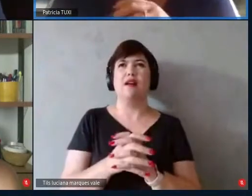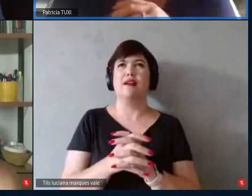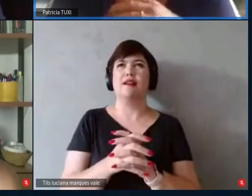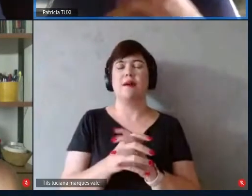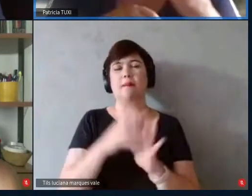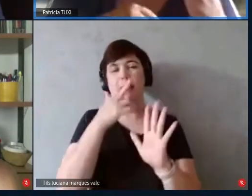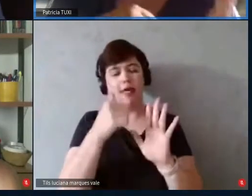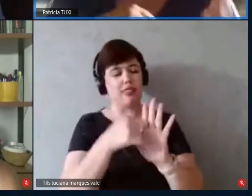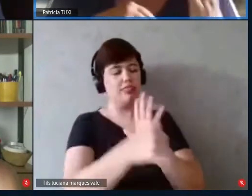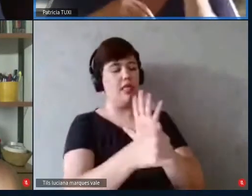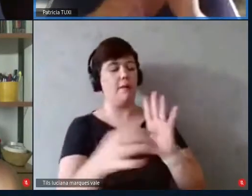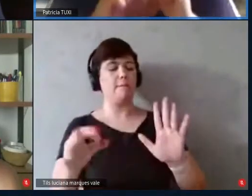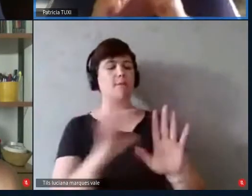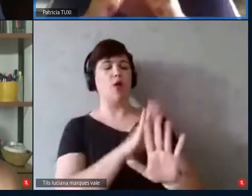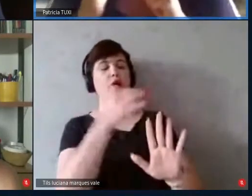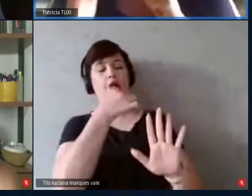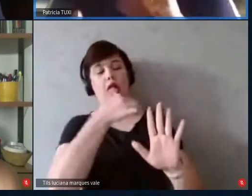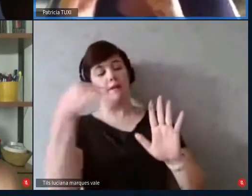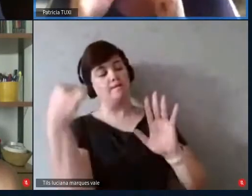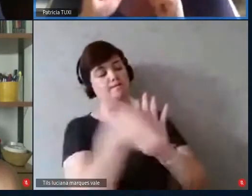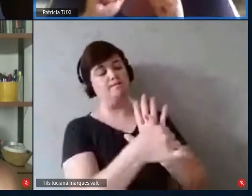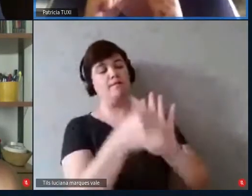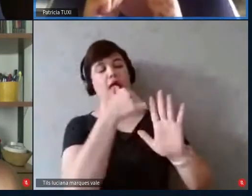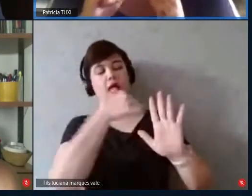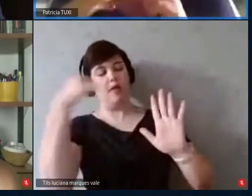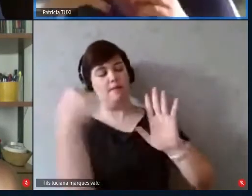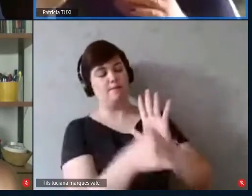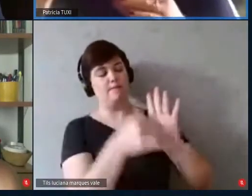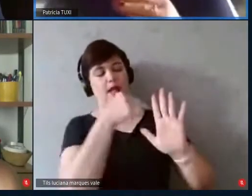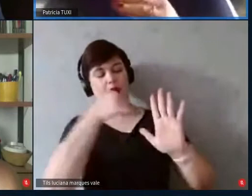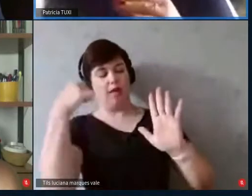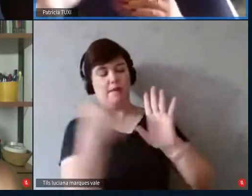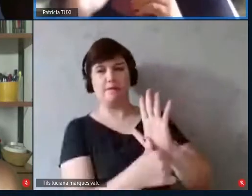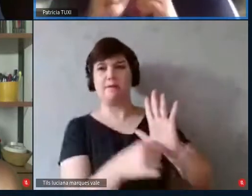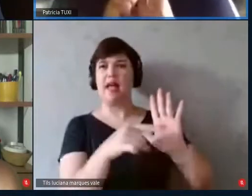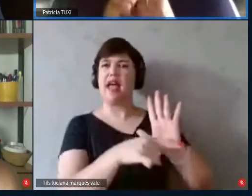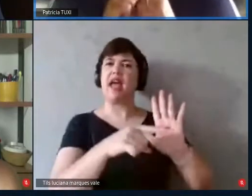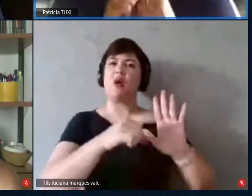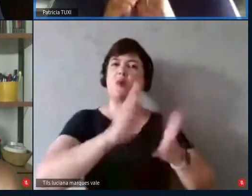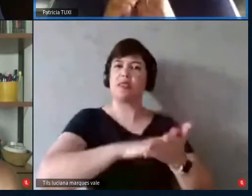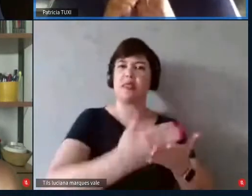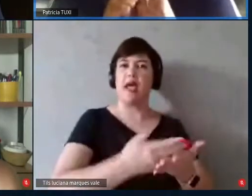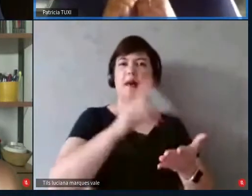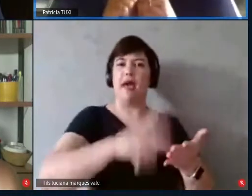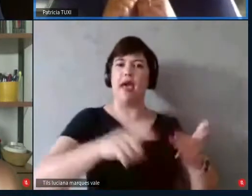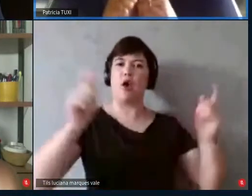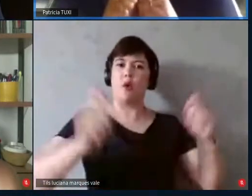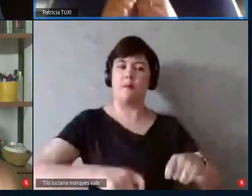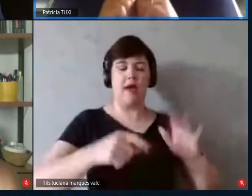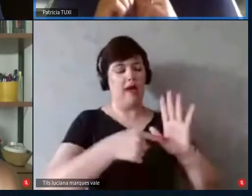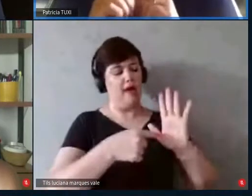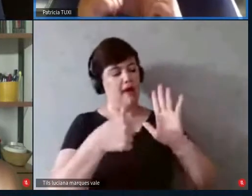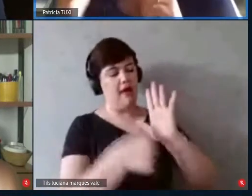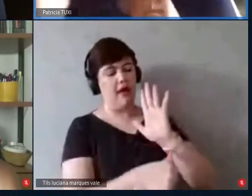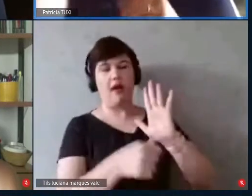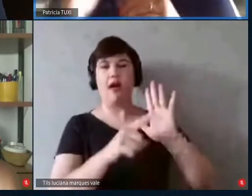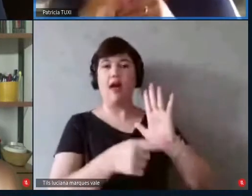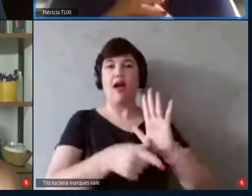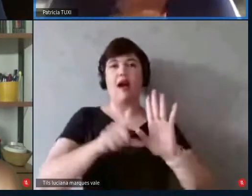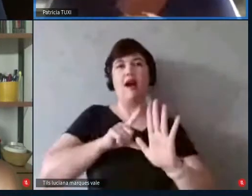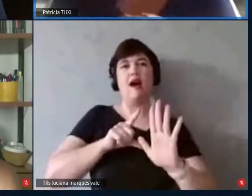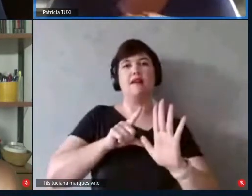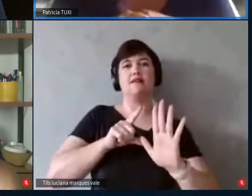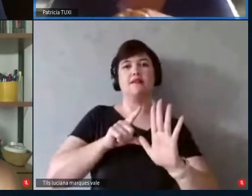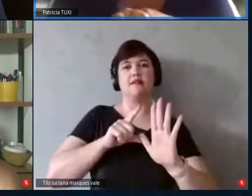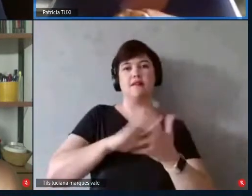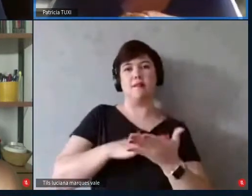etiquetas prontas, né? Esse é um intérprete, essa é uma competência, isso é uma questão pré-interpretação ou